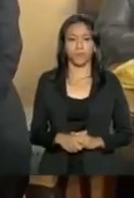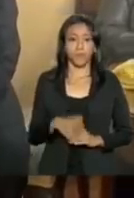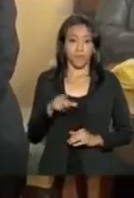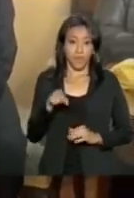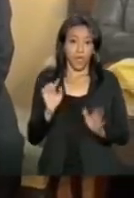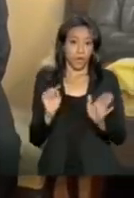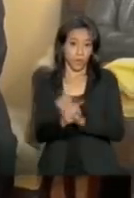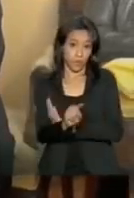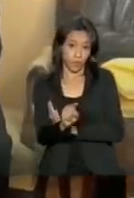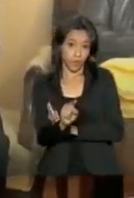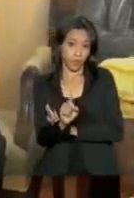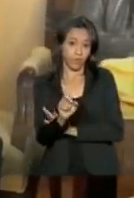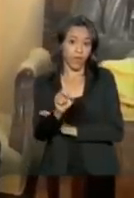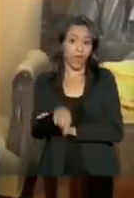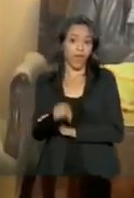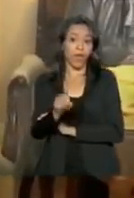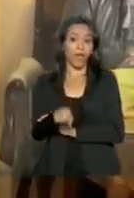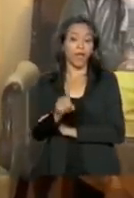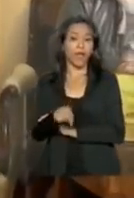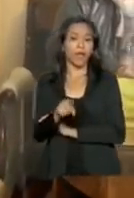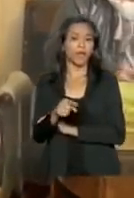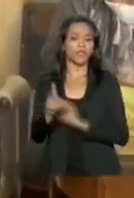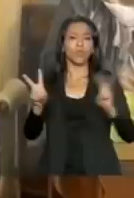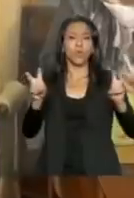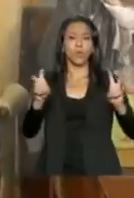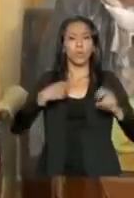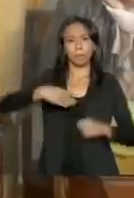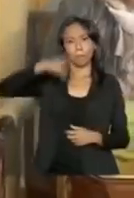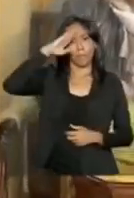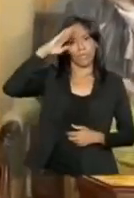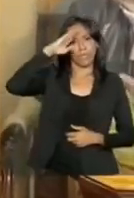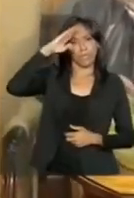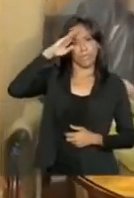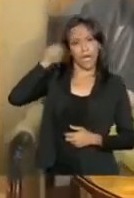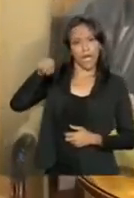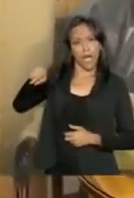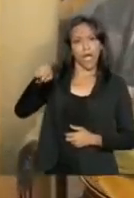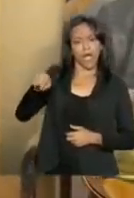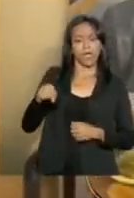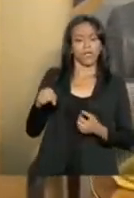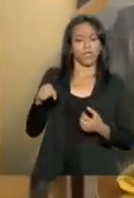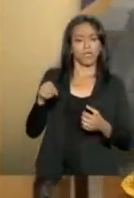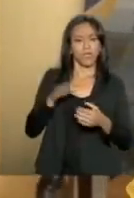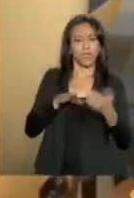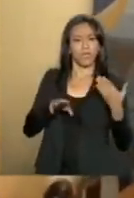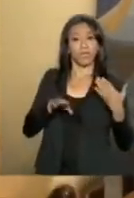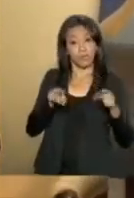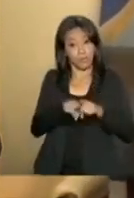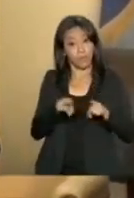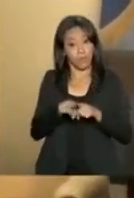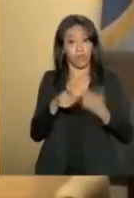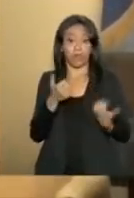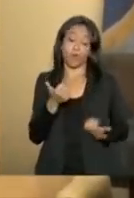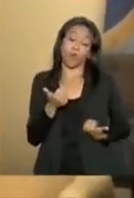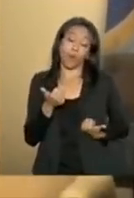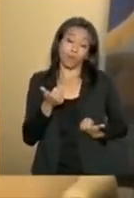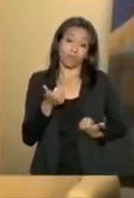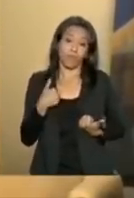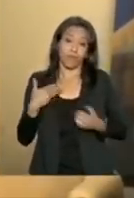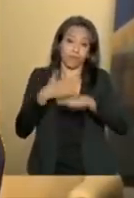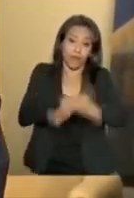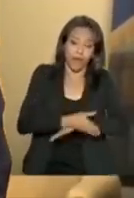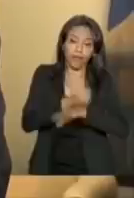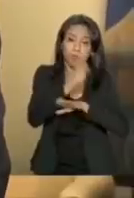A pergunta era sobre as opções militares na Venezuela e também sobre a entrada do Brasil no OCDE. Em